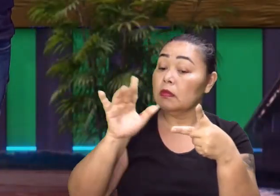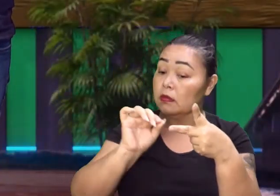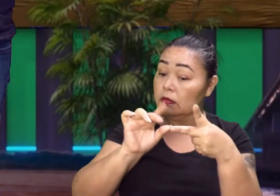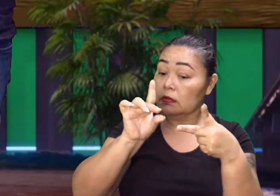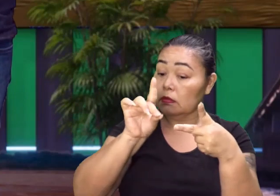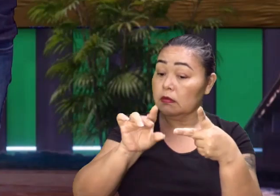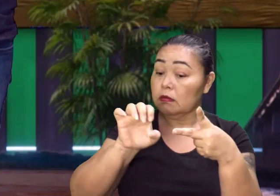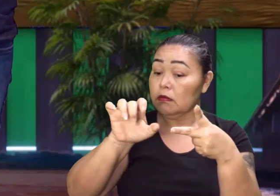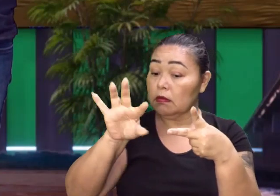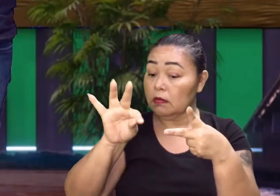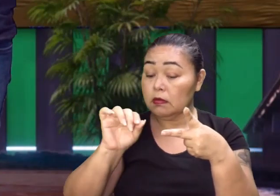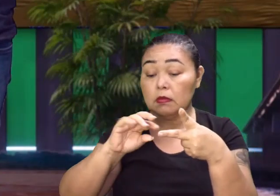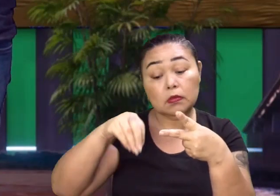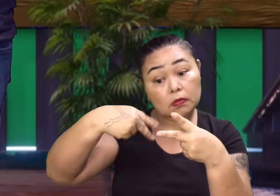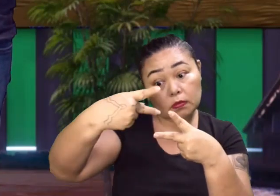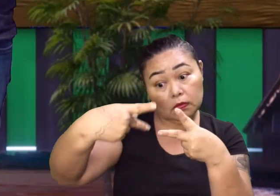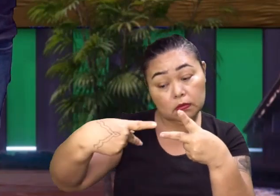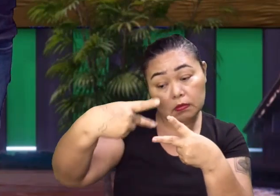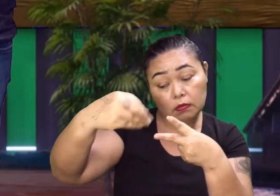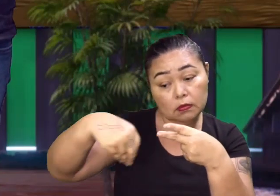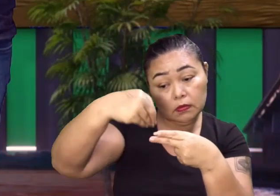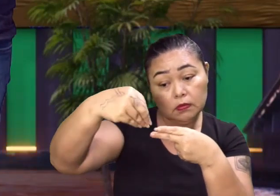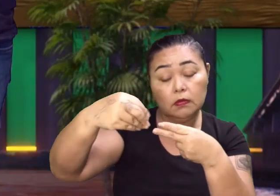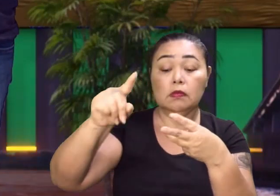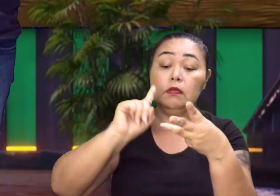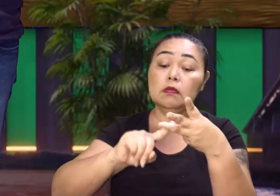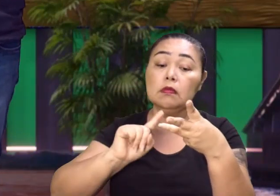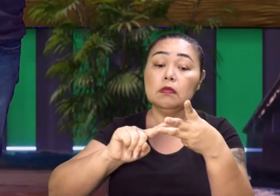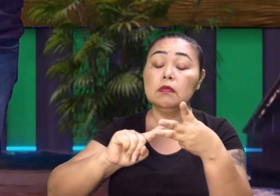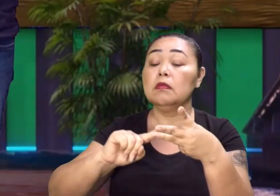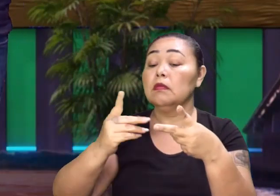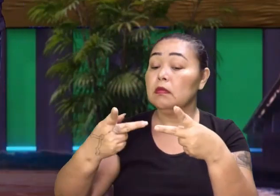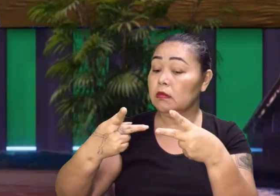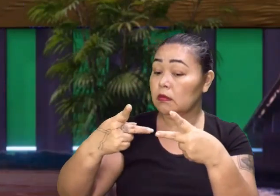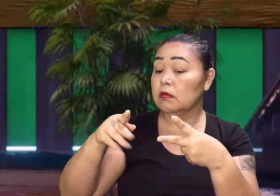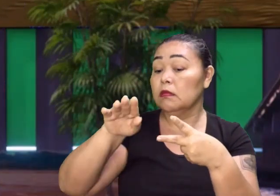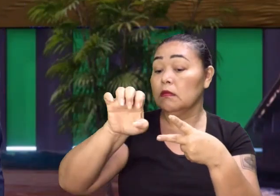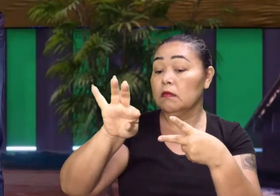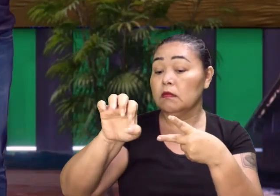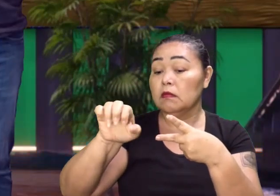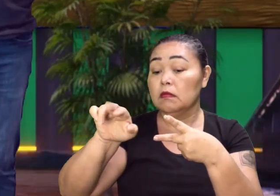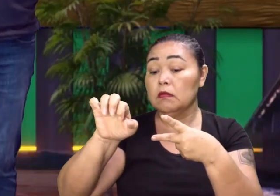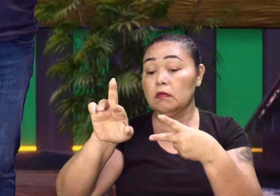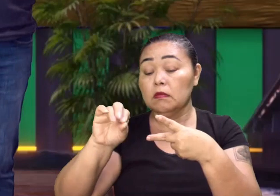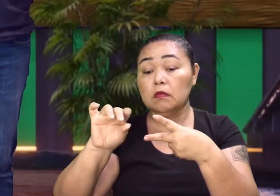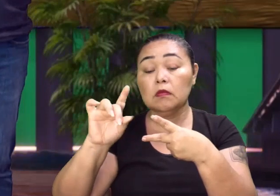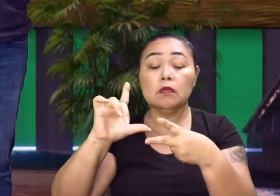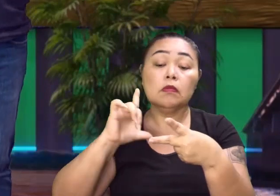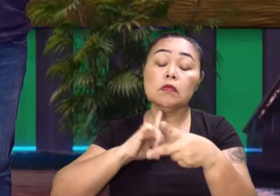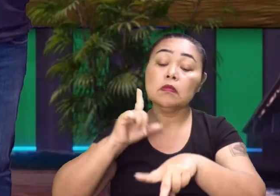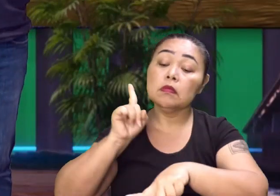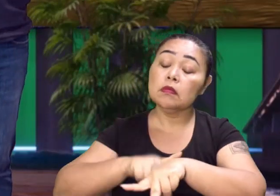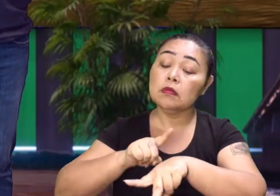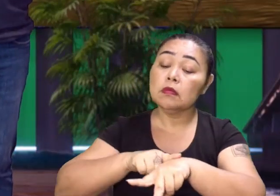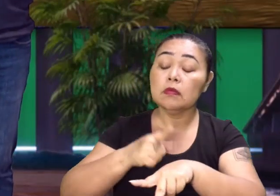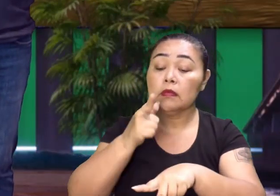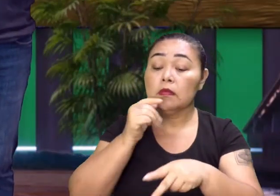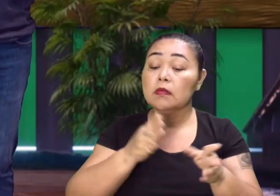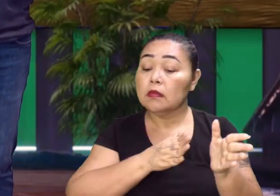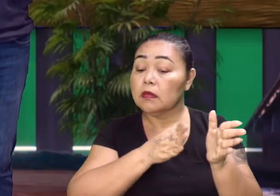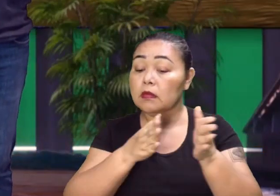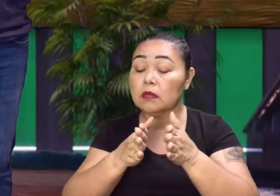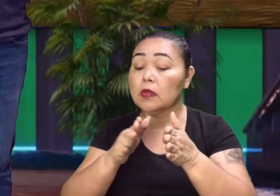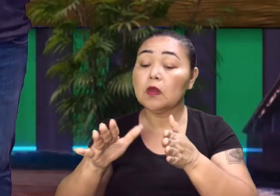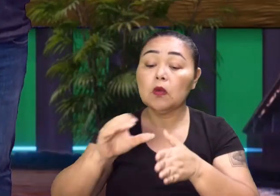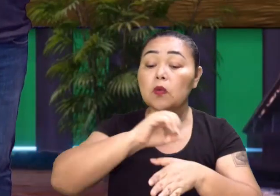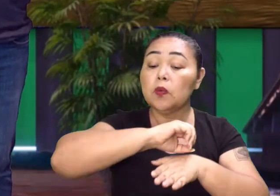às vezes temos até foz mista, que é um terceiro tipo. O que é uma foz estuário? Tem aquele momento que o rio está desaguando lá